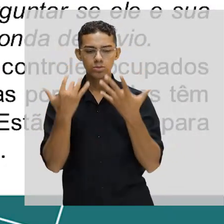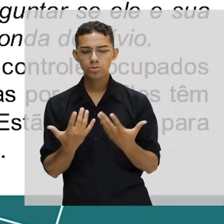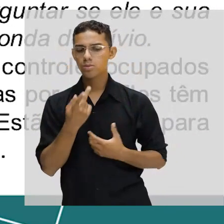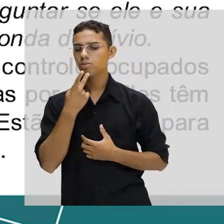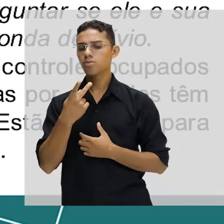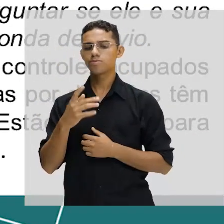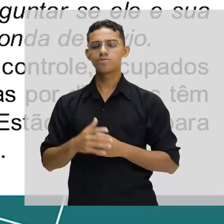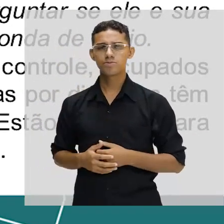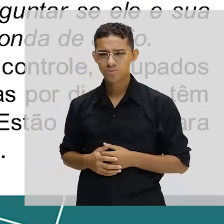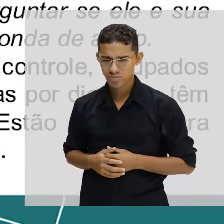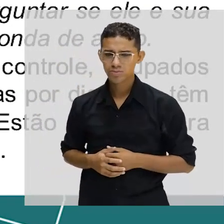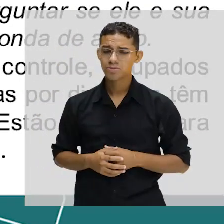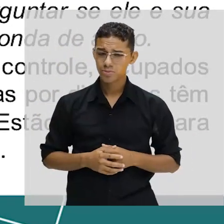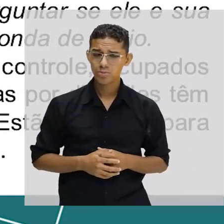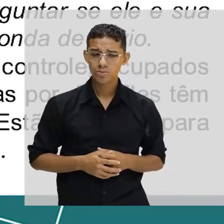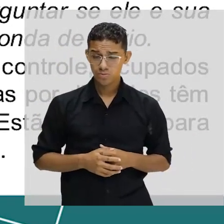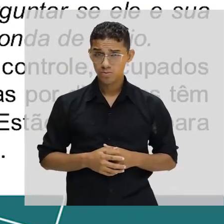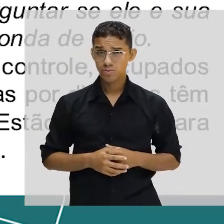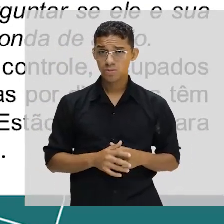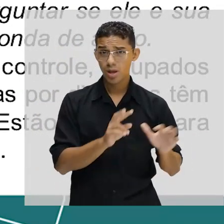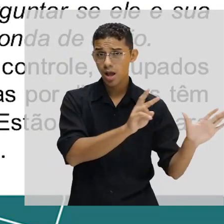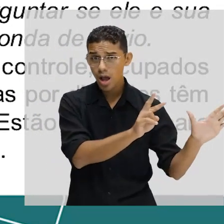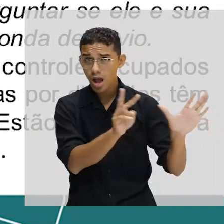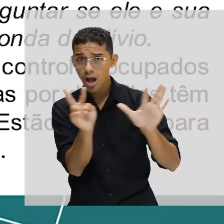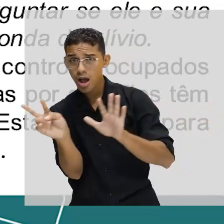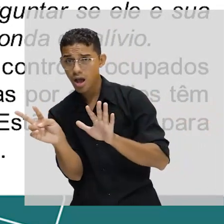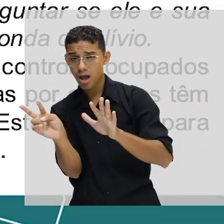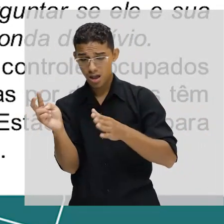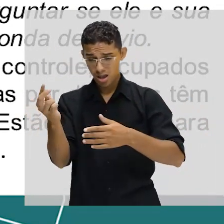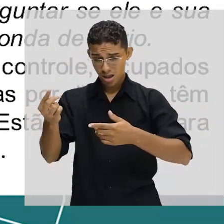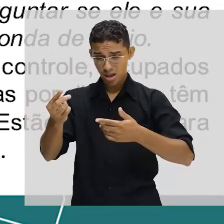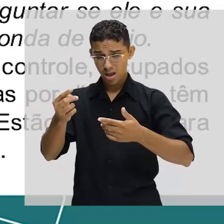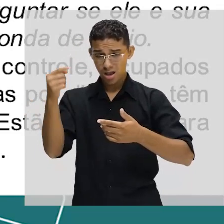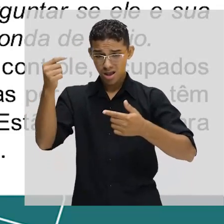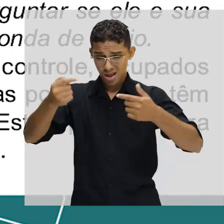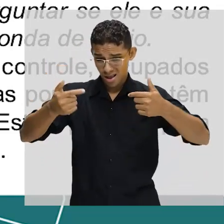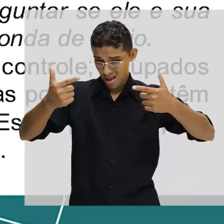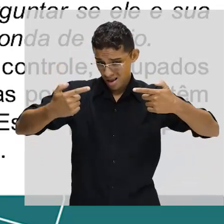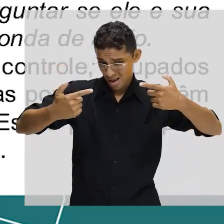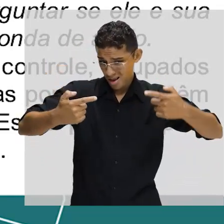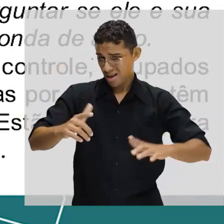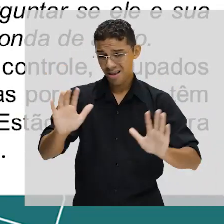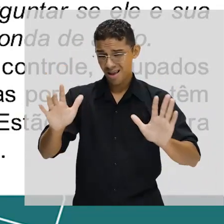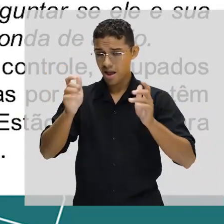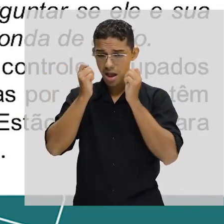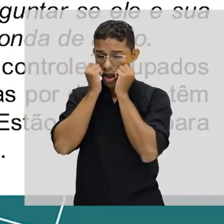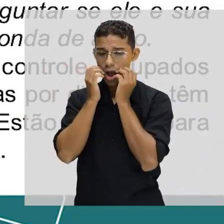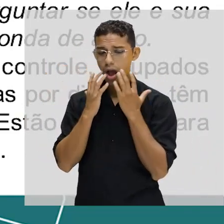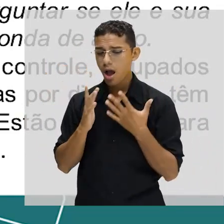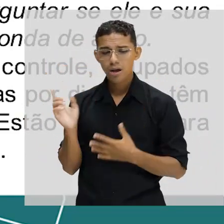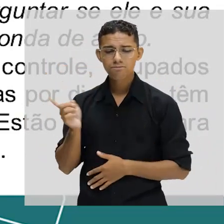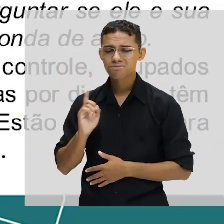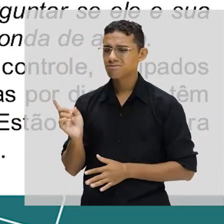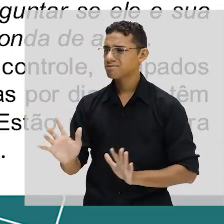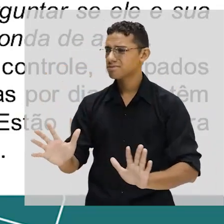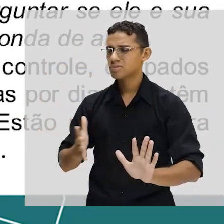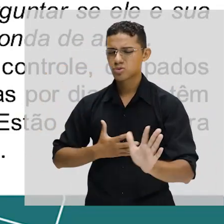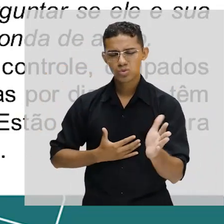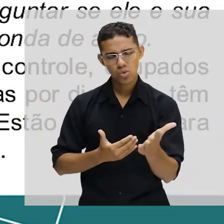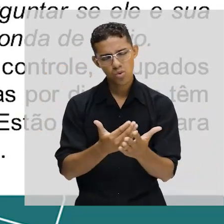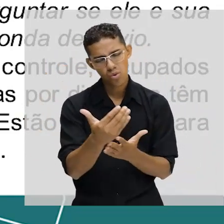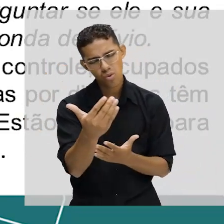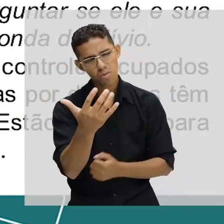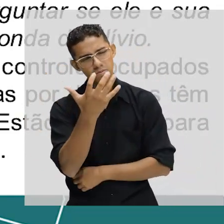assim: na segunda semana desta guerra, percebi que não choro mais. Começo o dia lendo